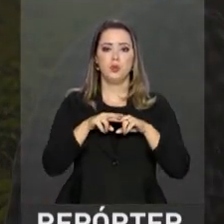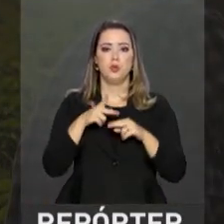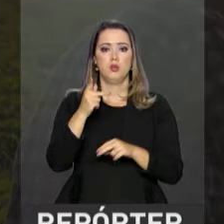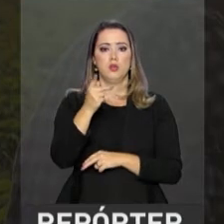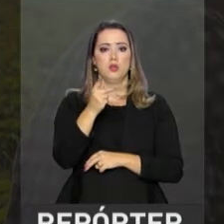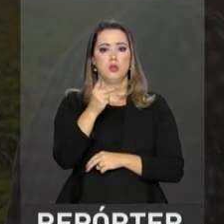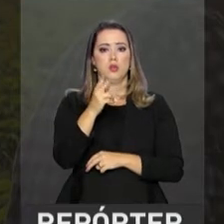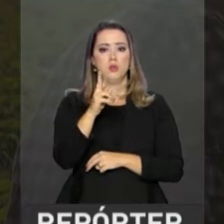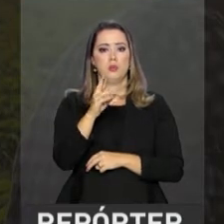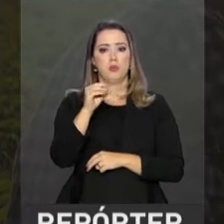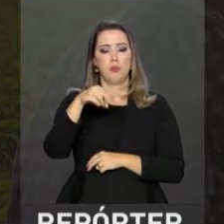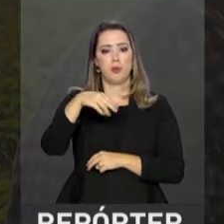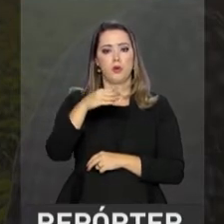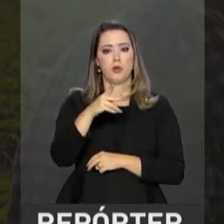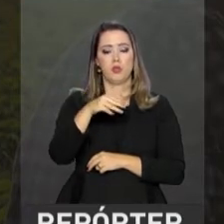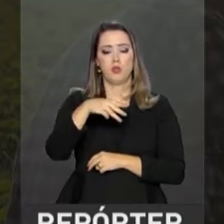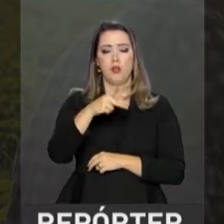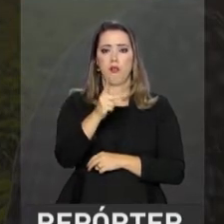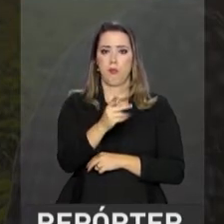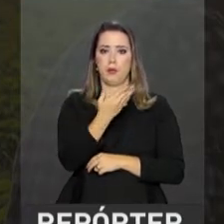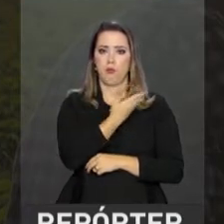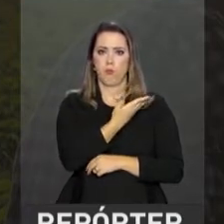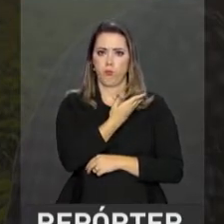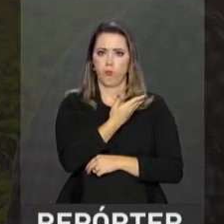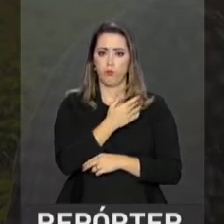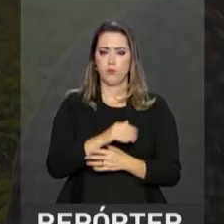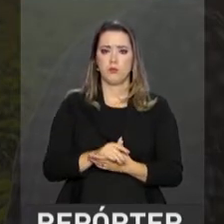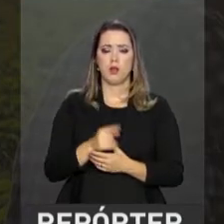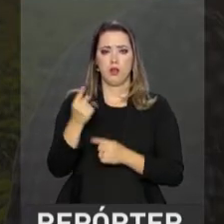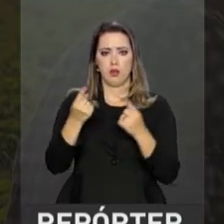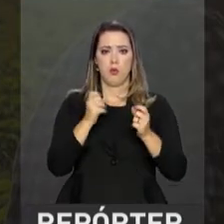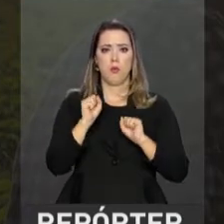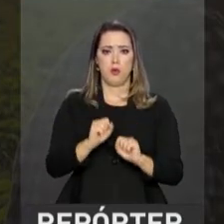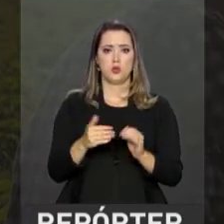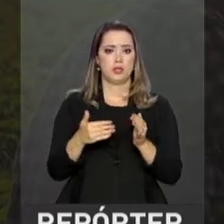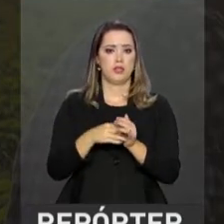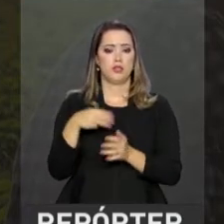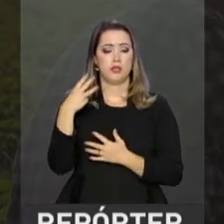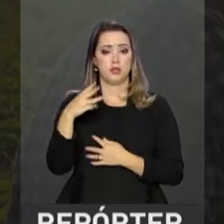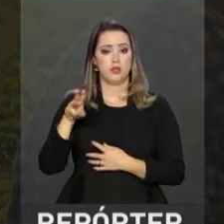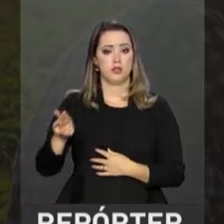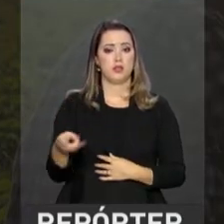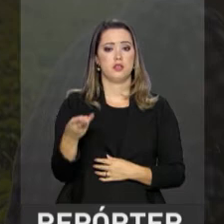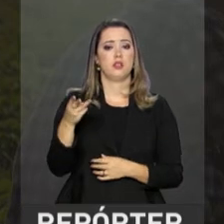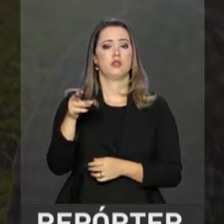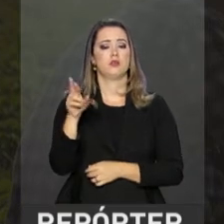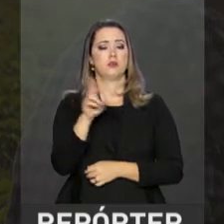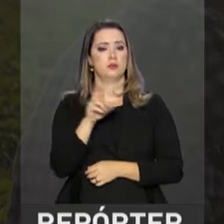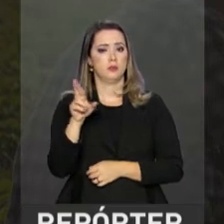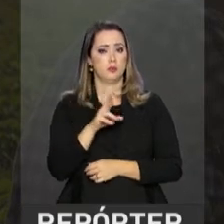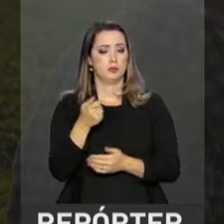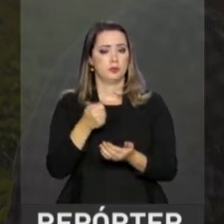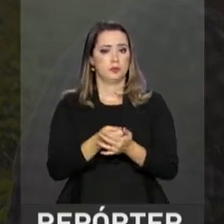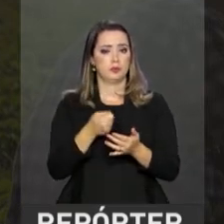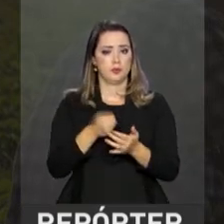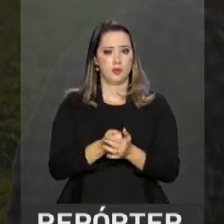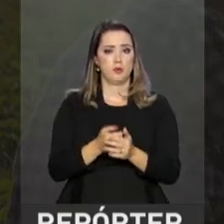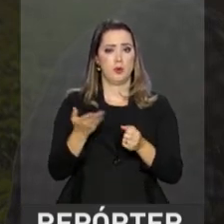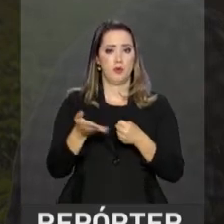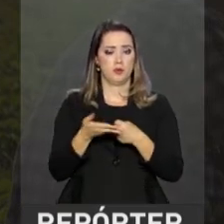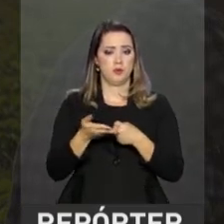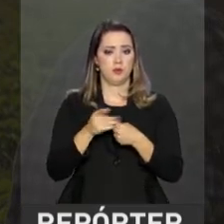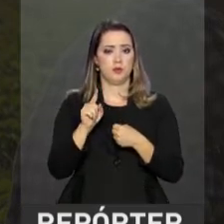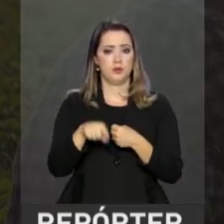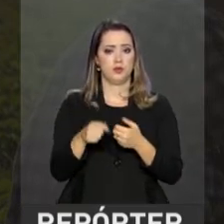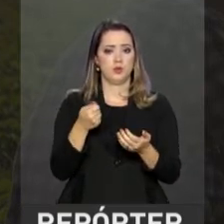de Apoio ao Médio Produtor Rural, o PRONAMP. Cada um pode pegar até 3 milhões de reais. O pagamento do médio produtor